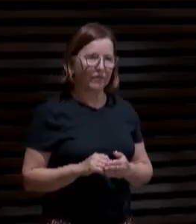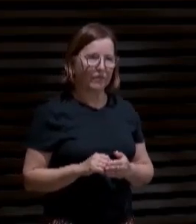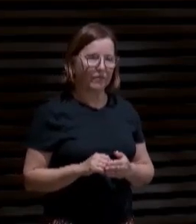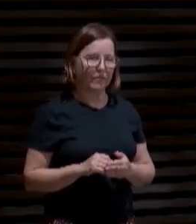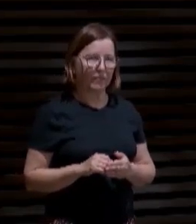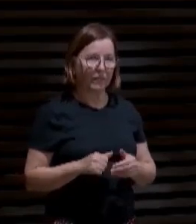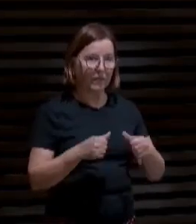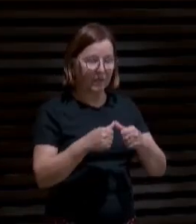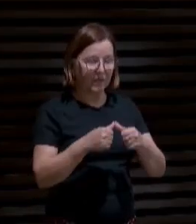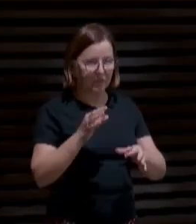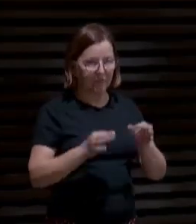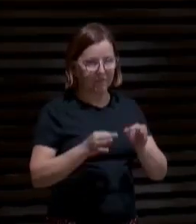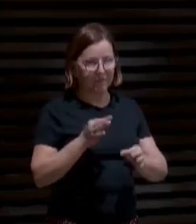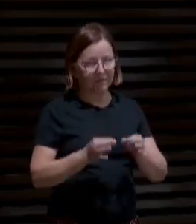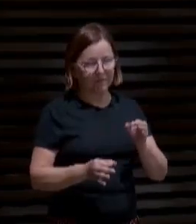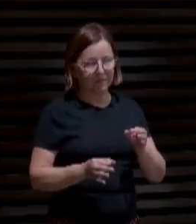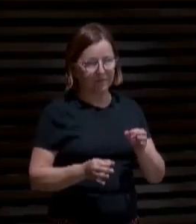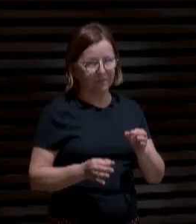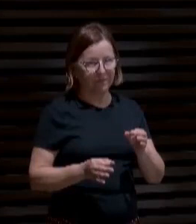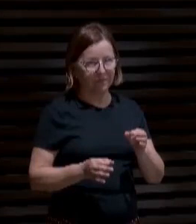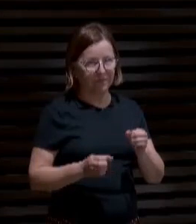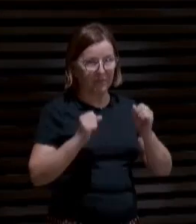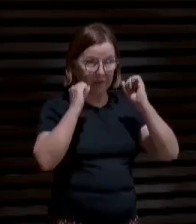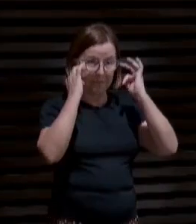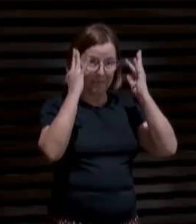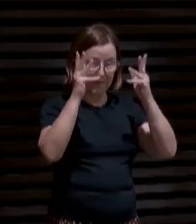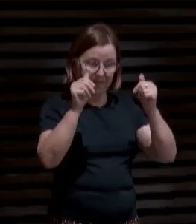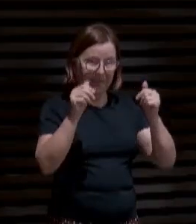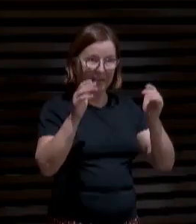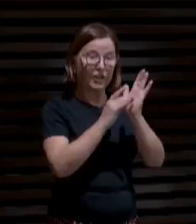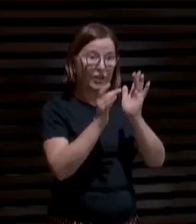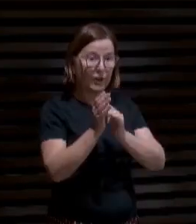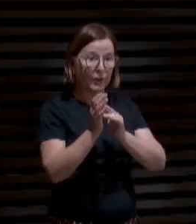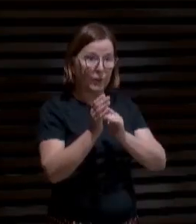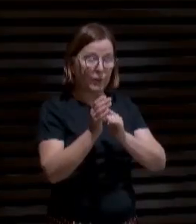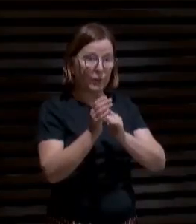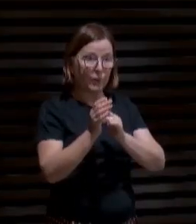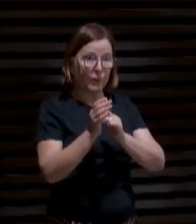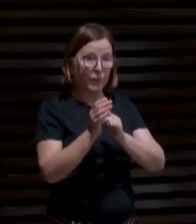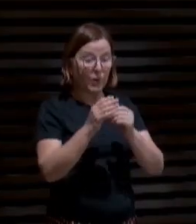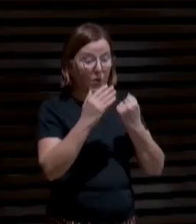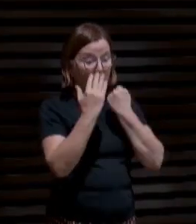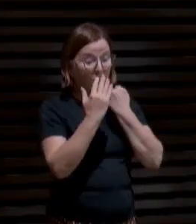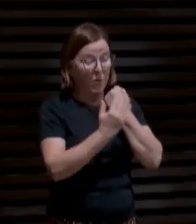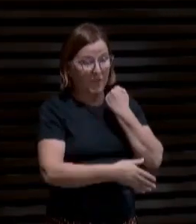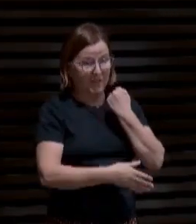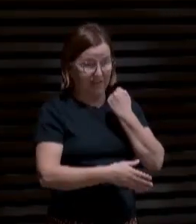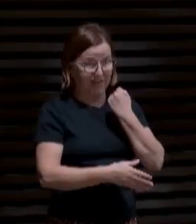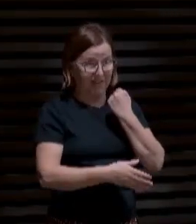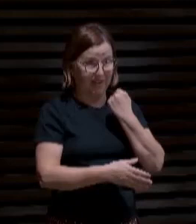Nesse julgamento, nas caladas da noite, Jesus é condenado à blasfêmia. Nós vamos